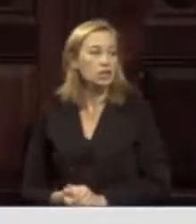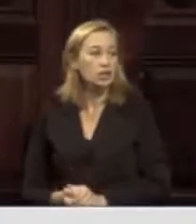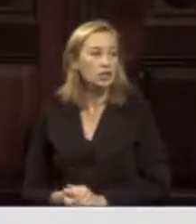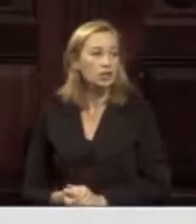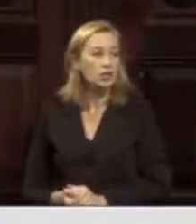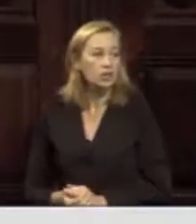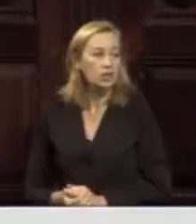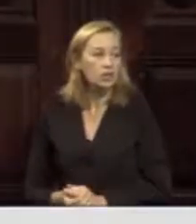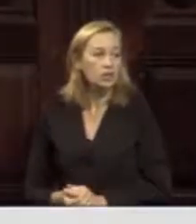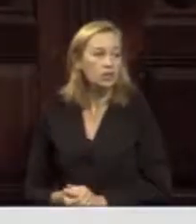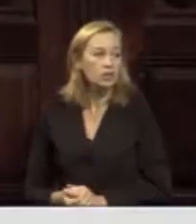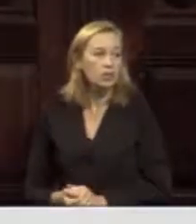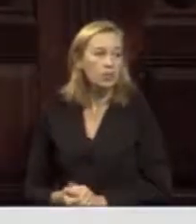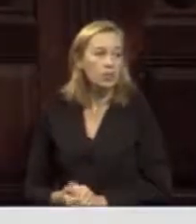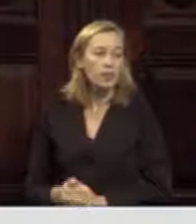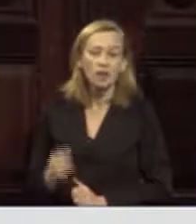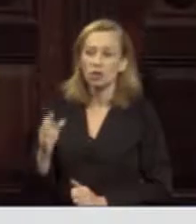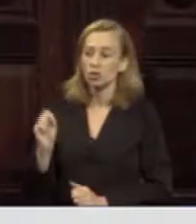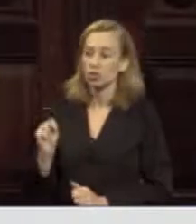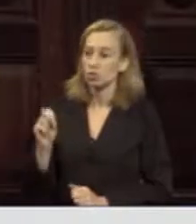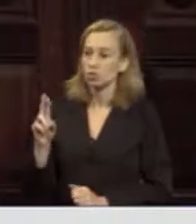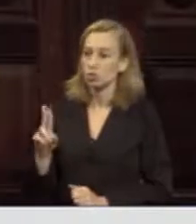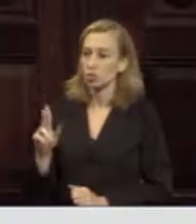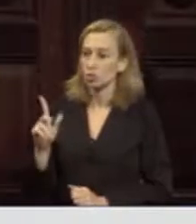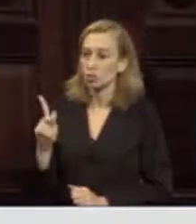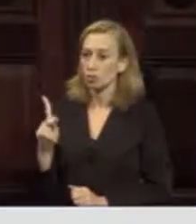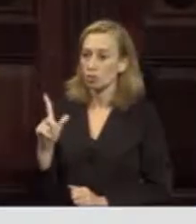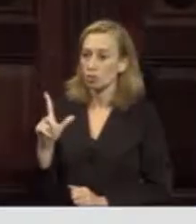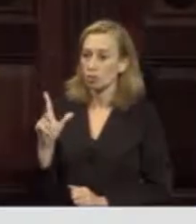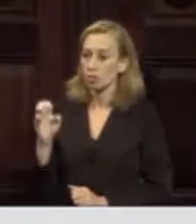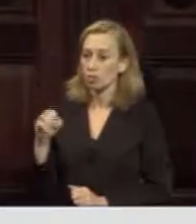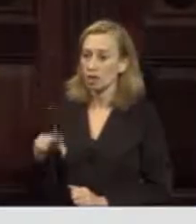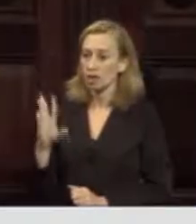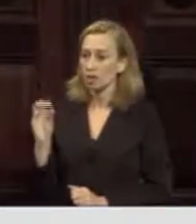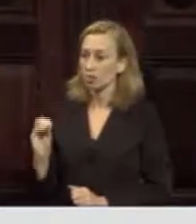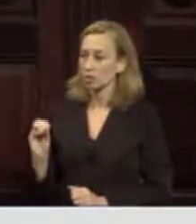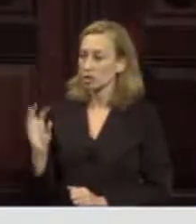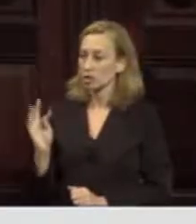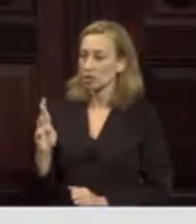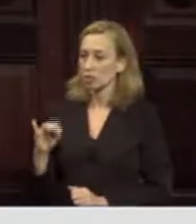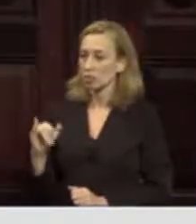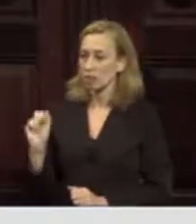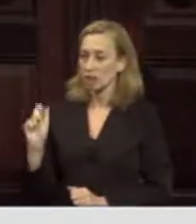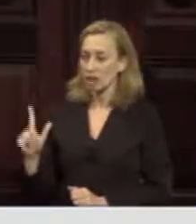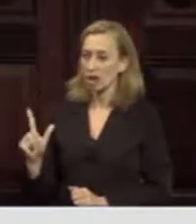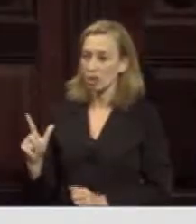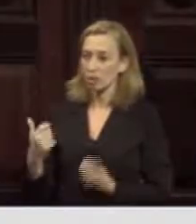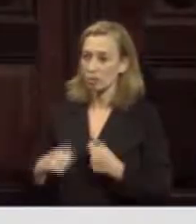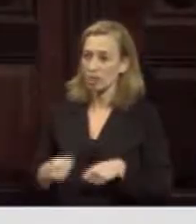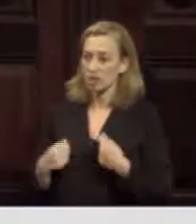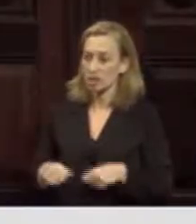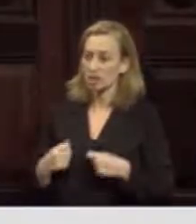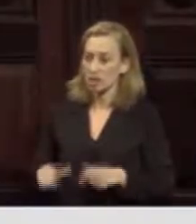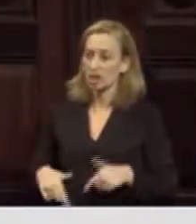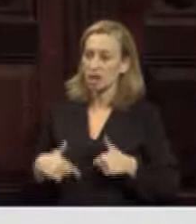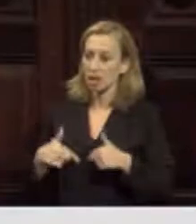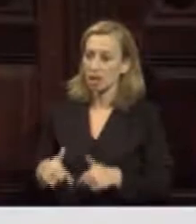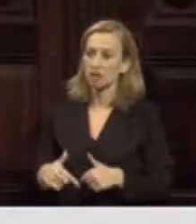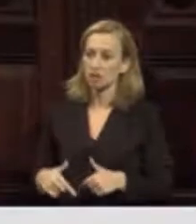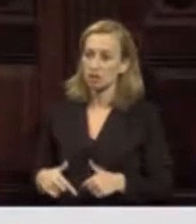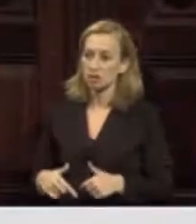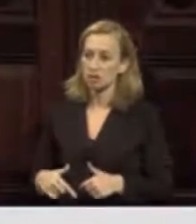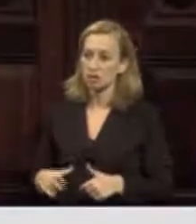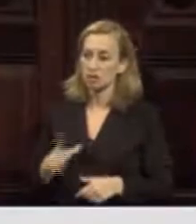nosso Supremo Tribunal Federal tem muita coisa que precisa ser exposta, assim como está acontecendo com o Legislativo